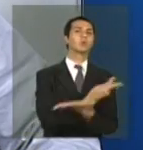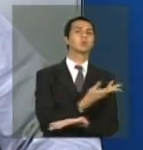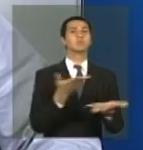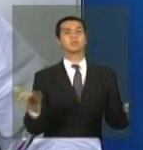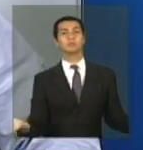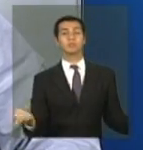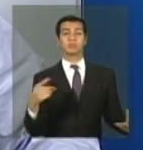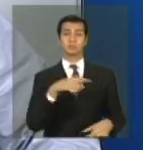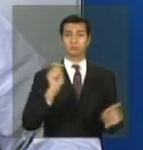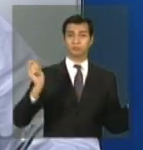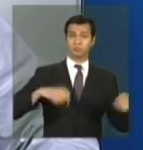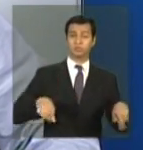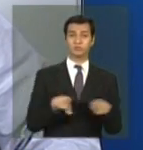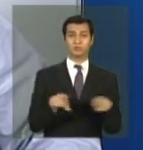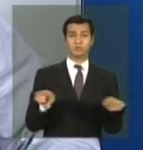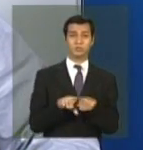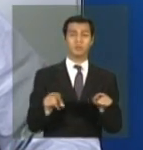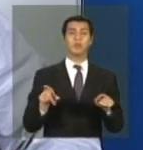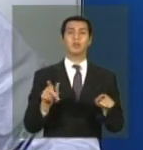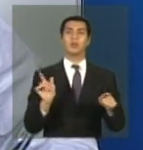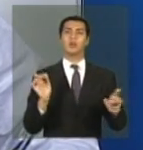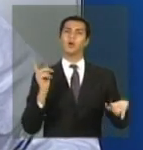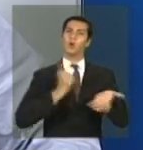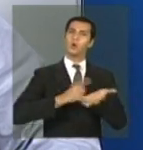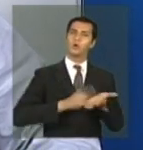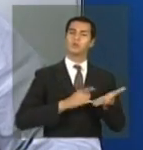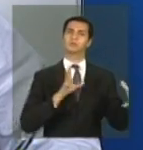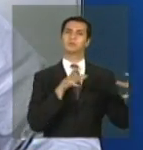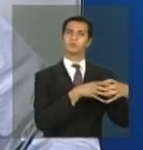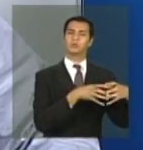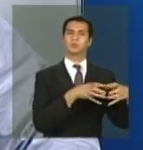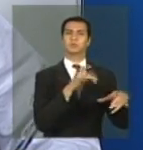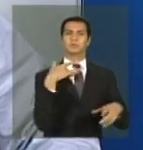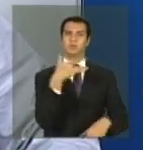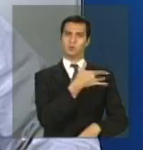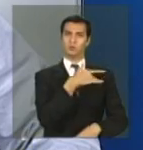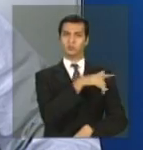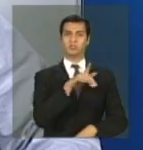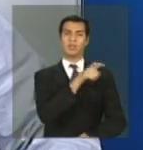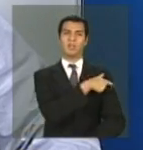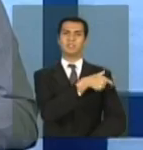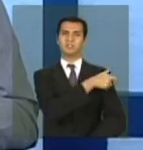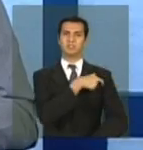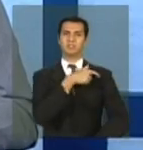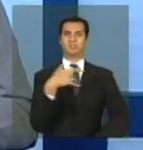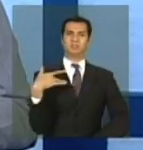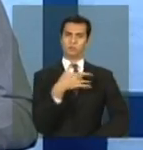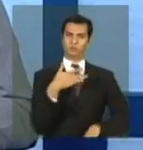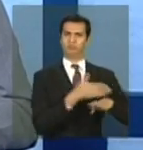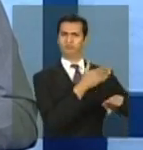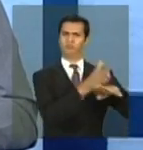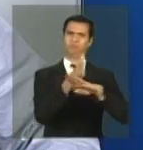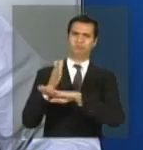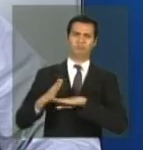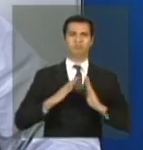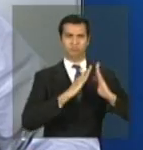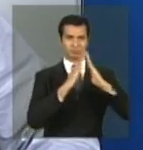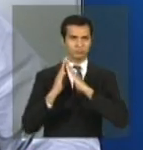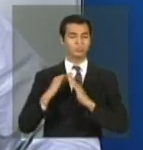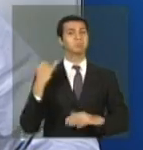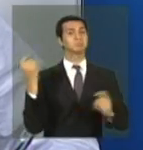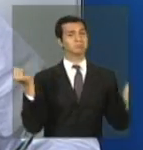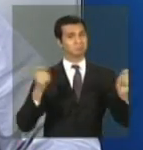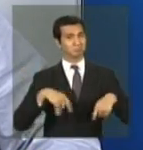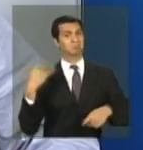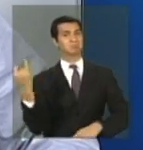aí a parceria com os agentes de saúde, que tem uma estrutura boa, né, de visitação às casas, também pode ser salutar, pode ser